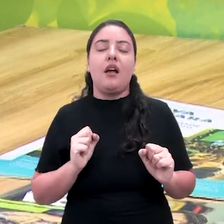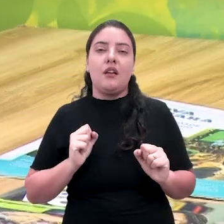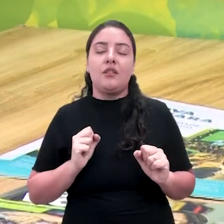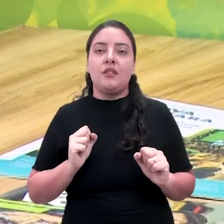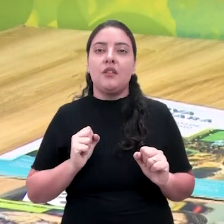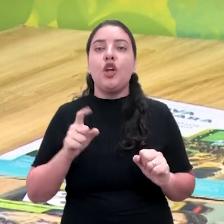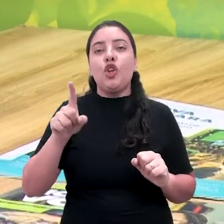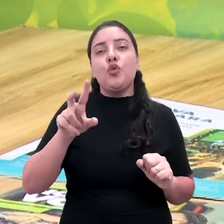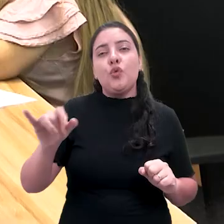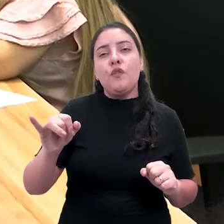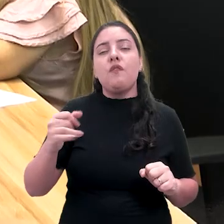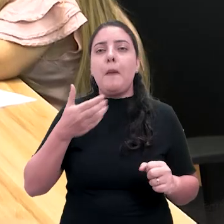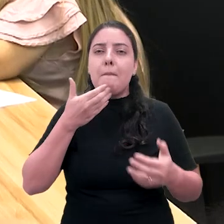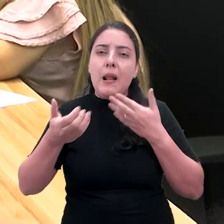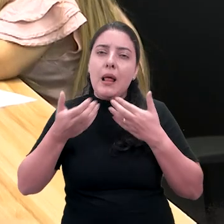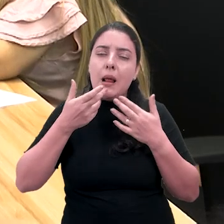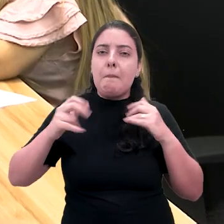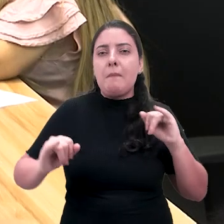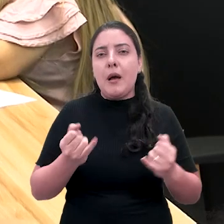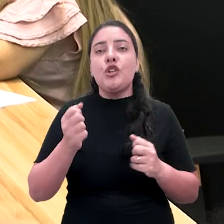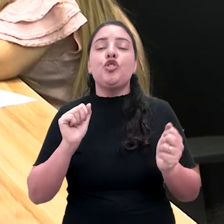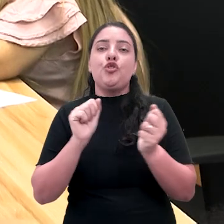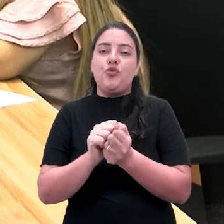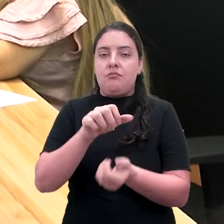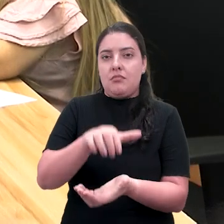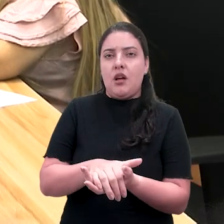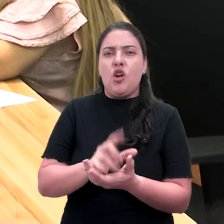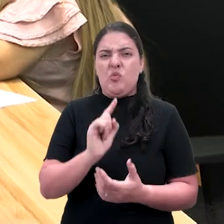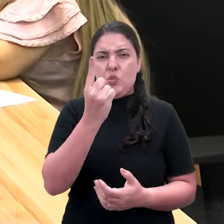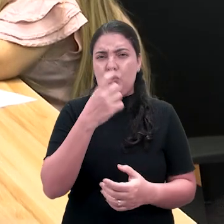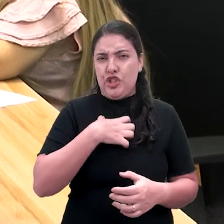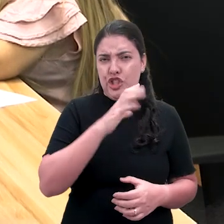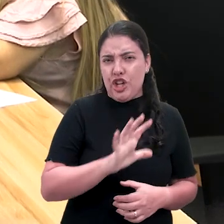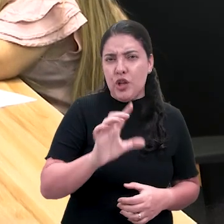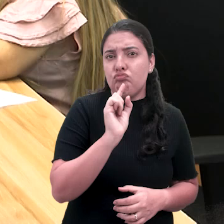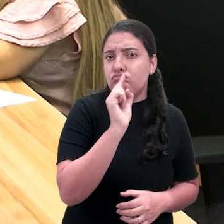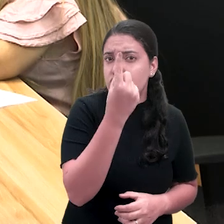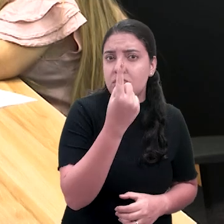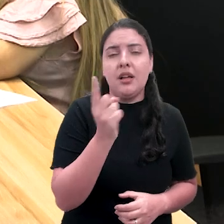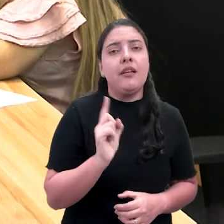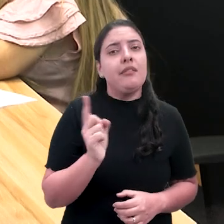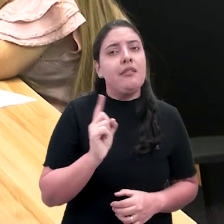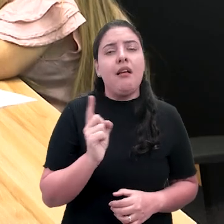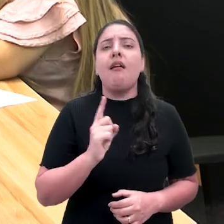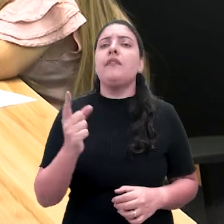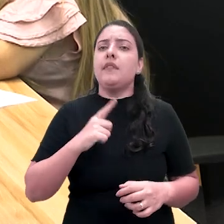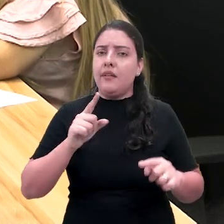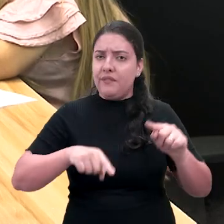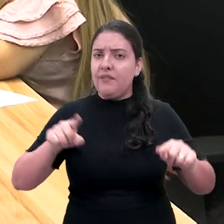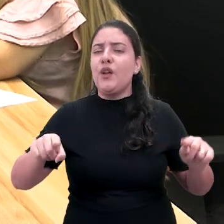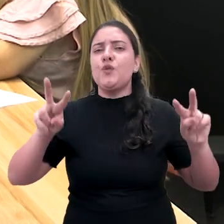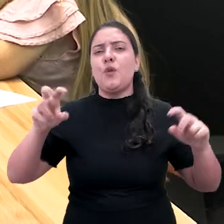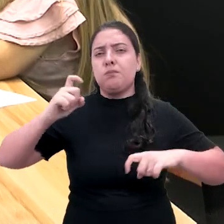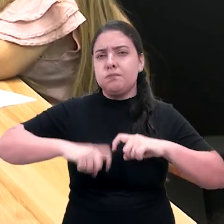né? Você vai se descobrindo junto com seu parceiro. Não existe só uma forma, né? É importante falar sobre isso também.